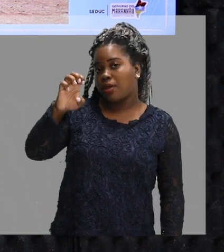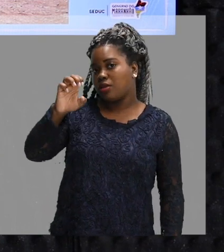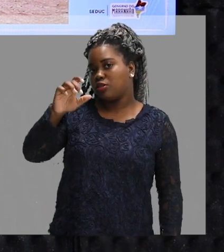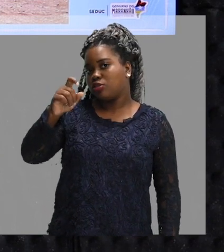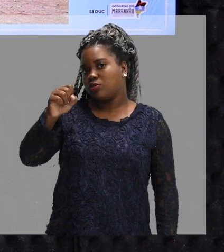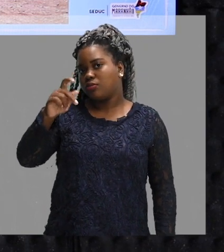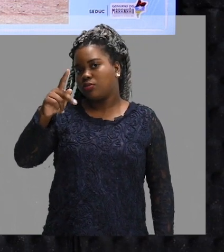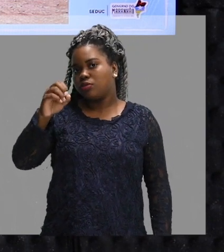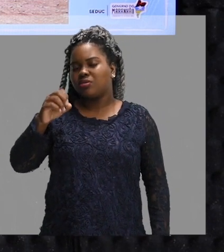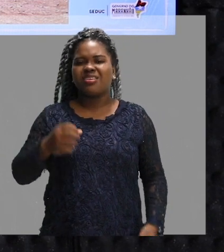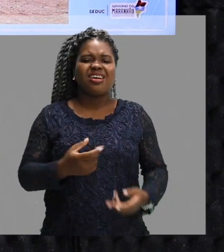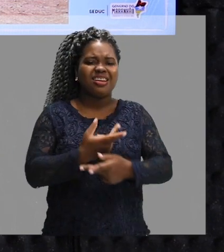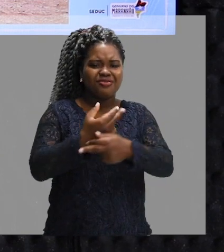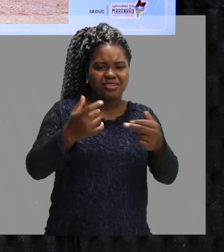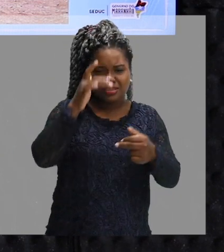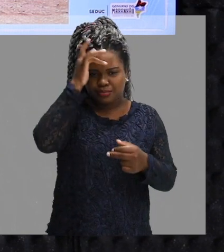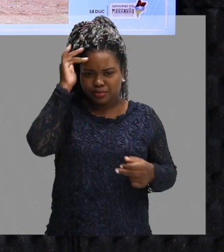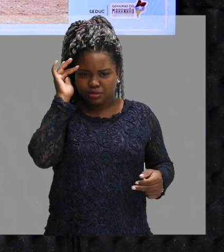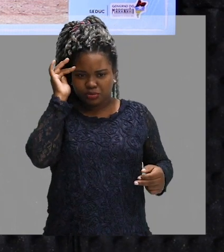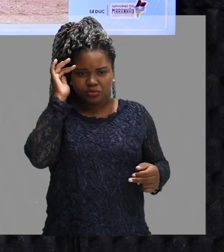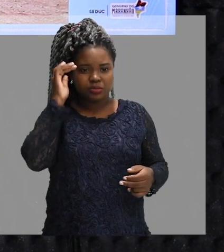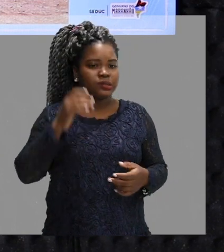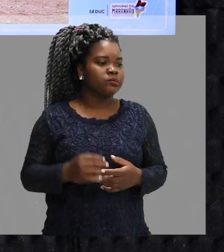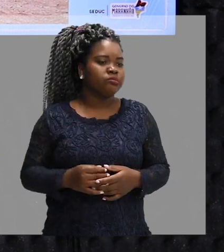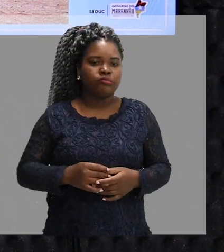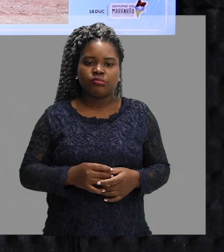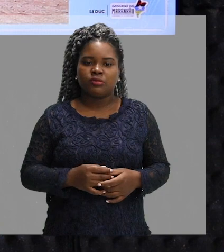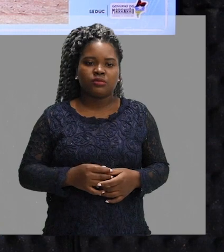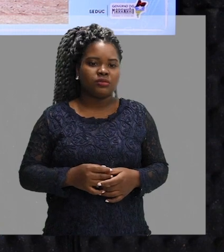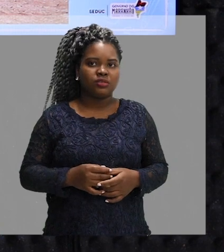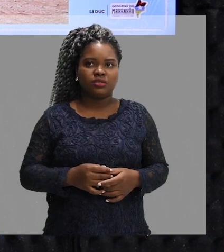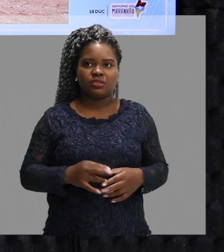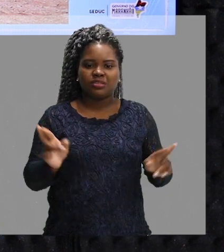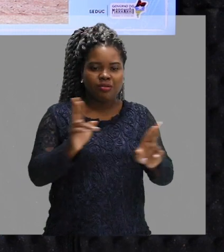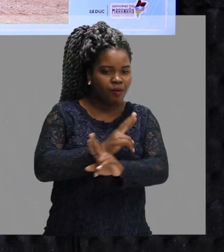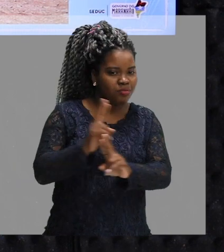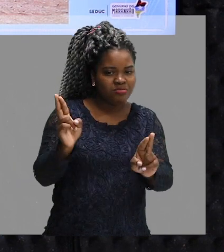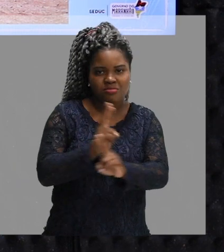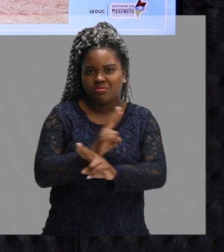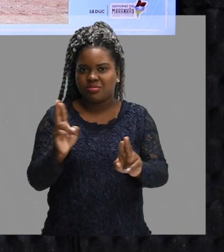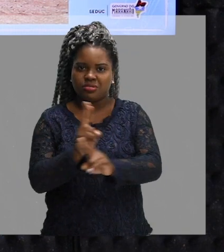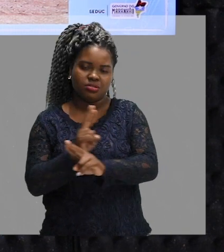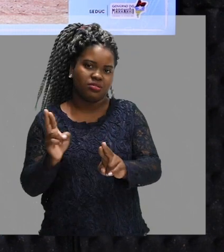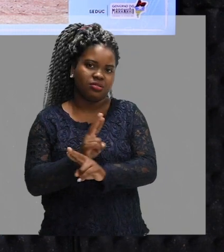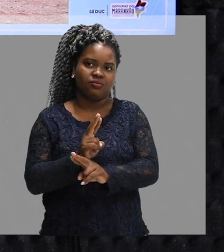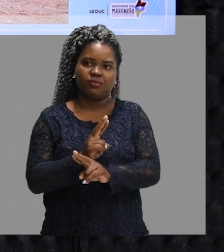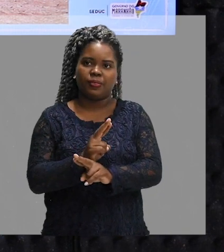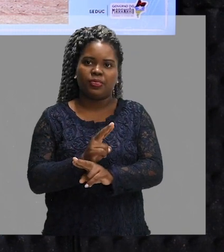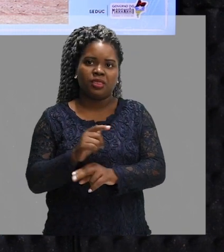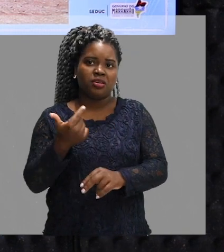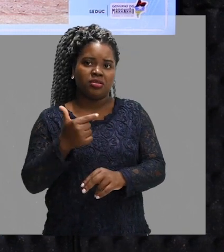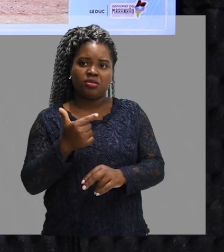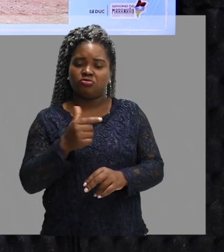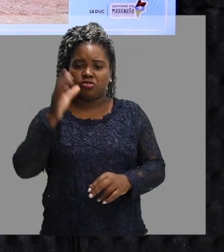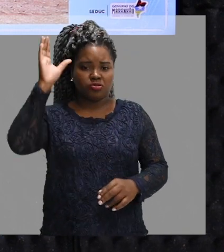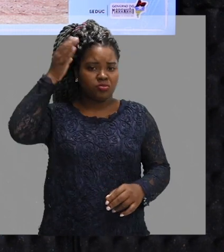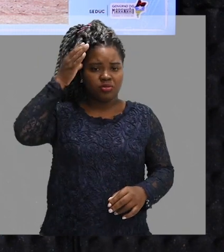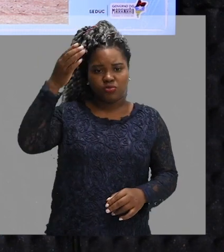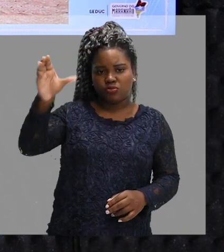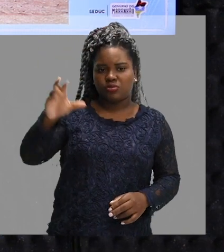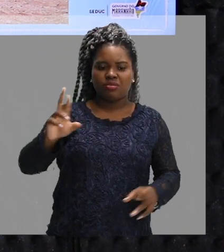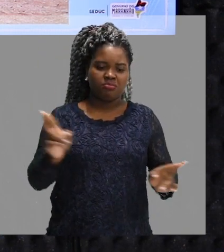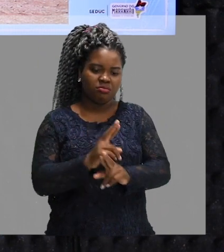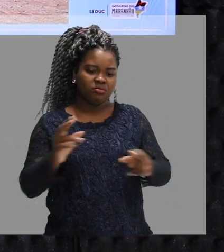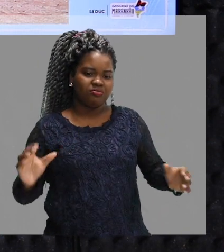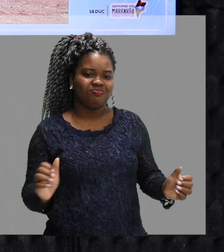era tanto povo, tanta gente, que eles não se entendiam. Resultado, você não tem uma uniformidade sobre a cultura mesopotâmica,